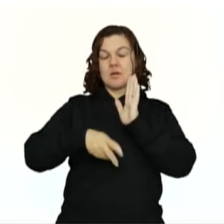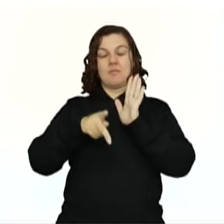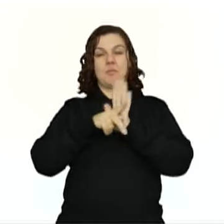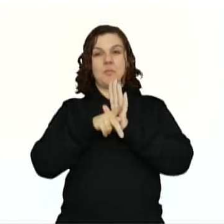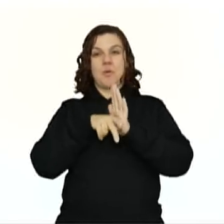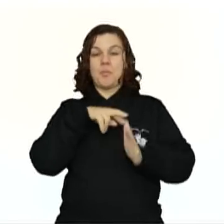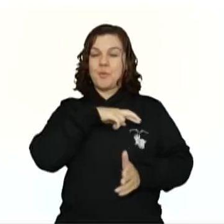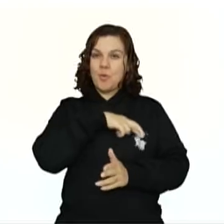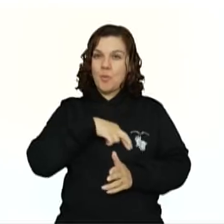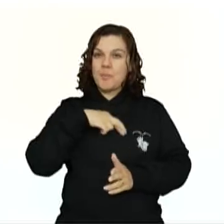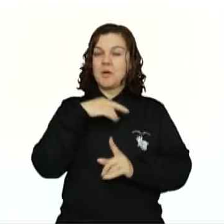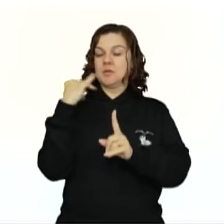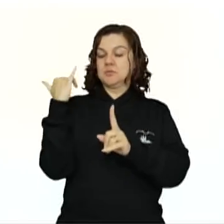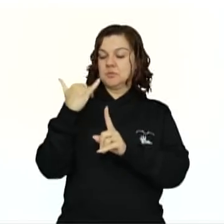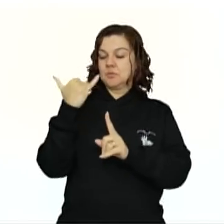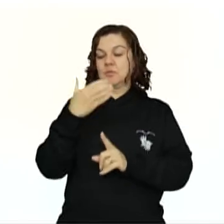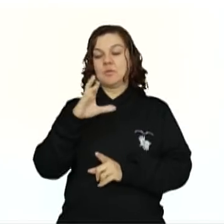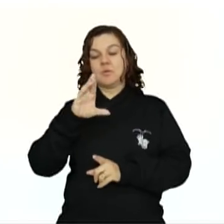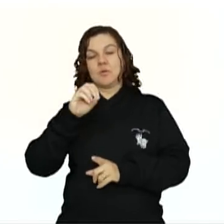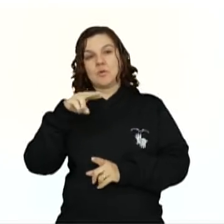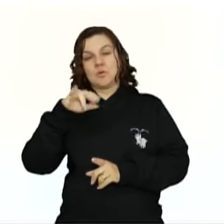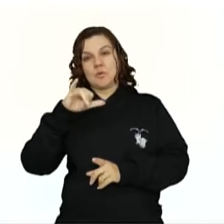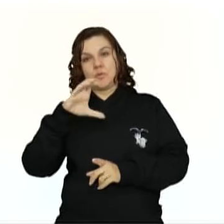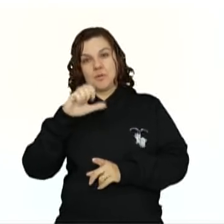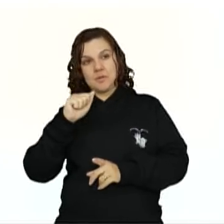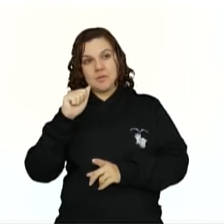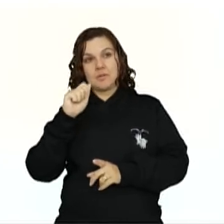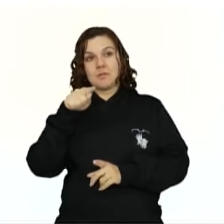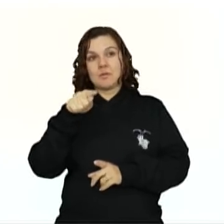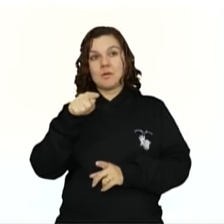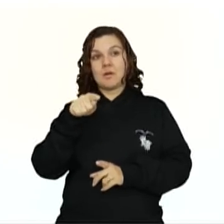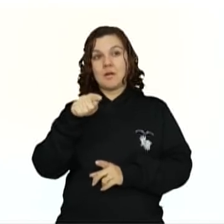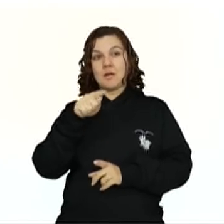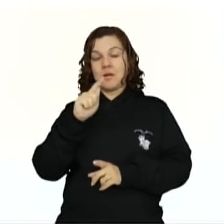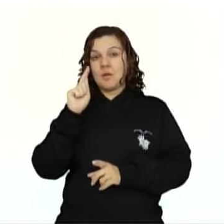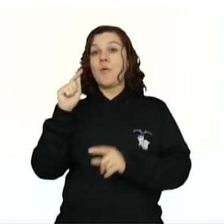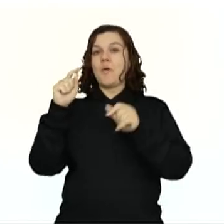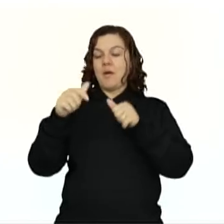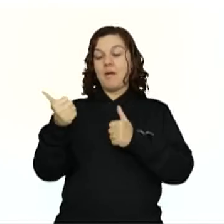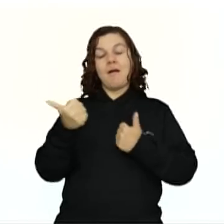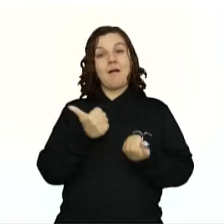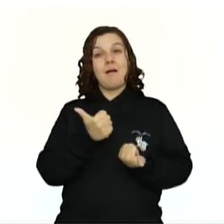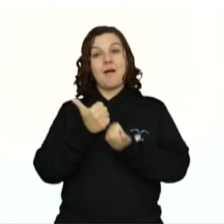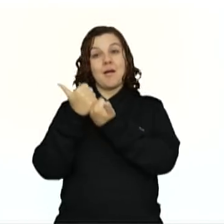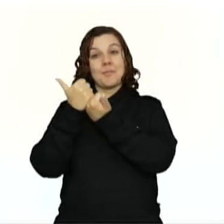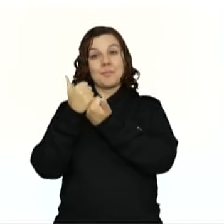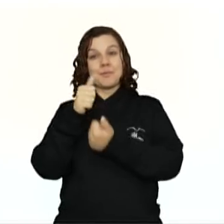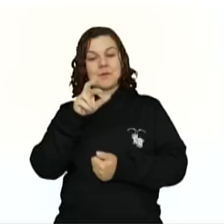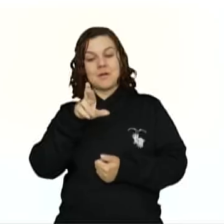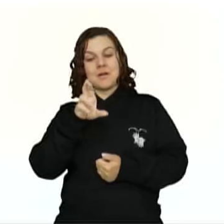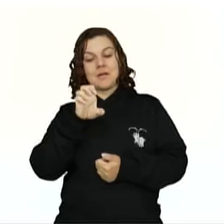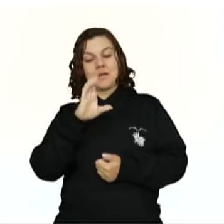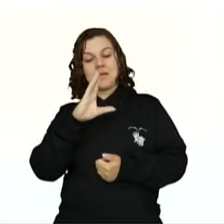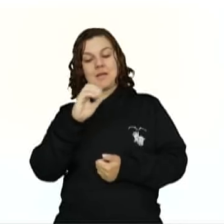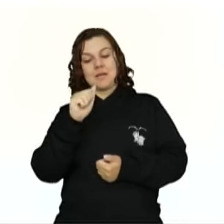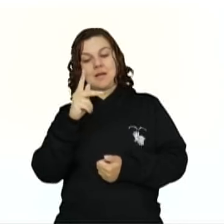romance, contos, crônica. Classificamos então como aposto